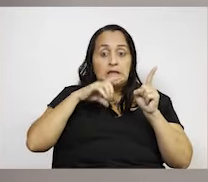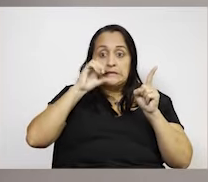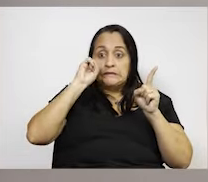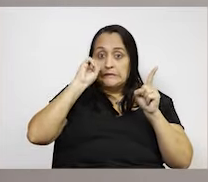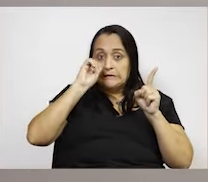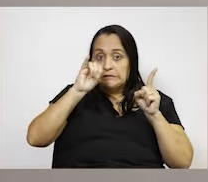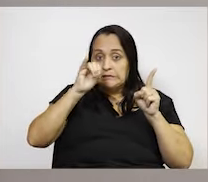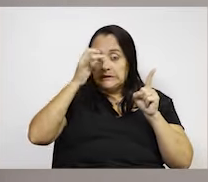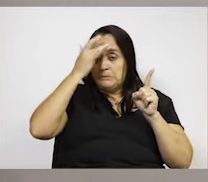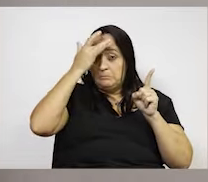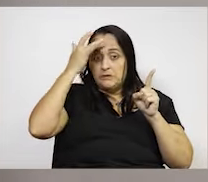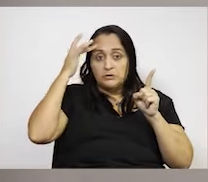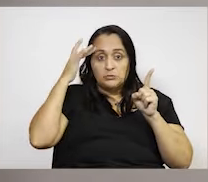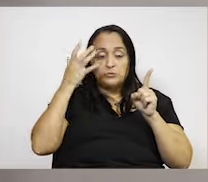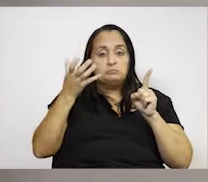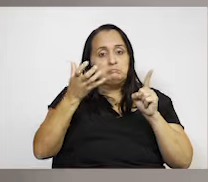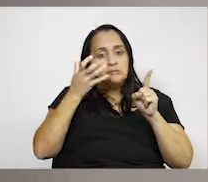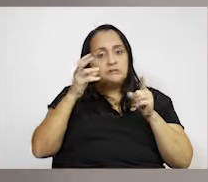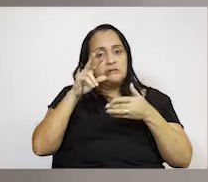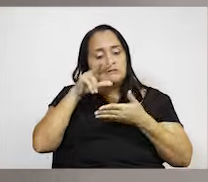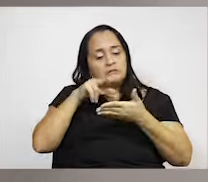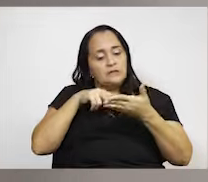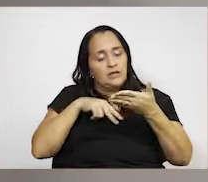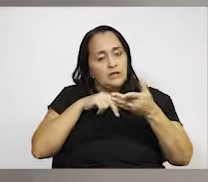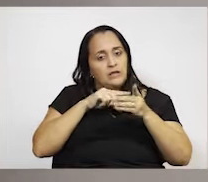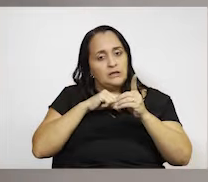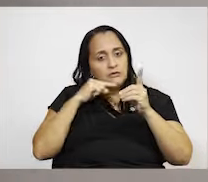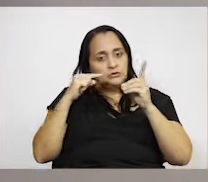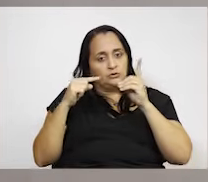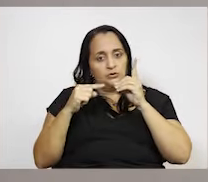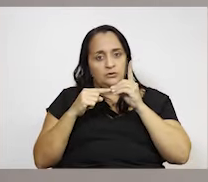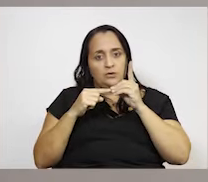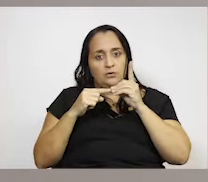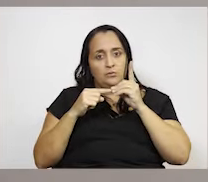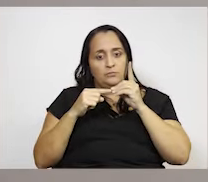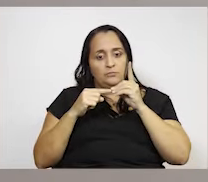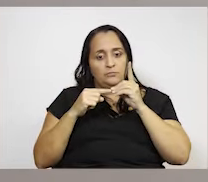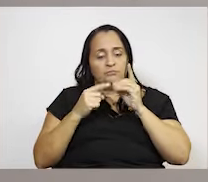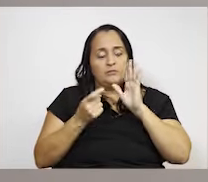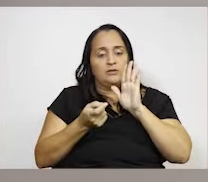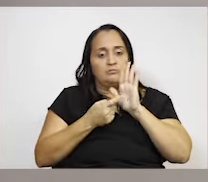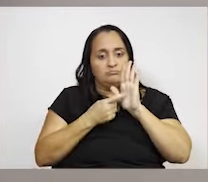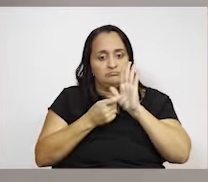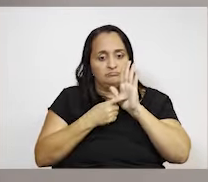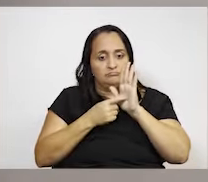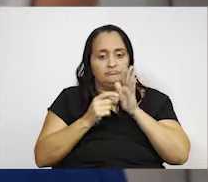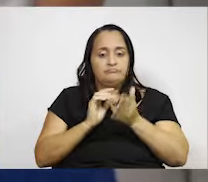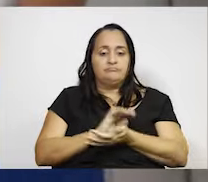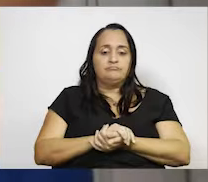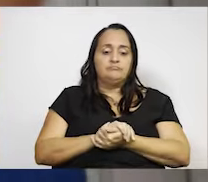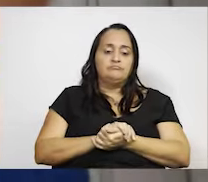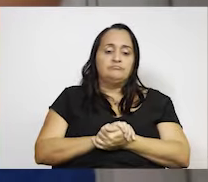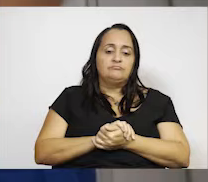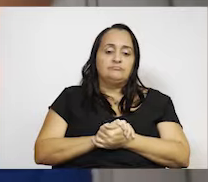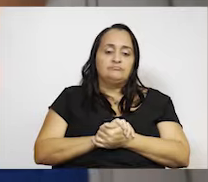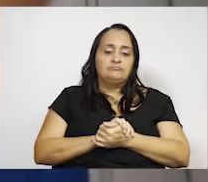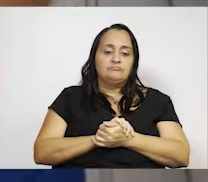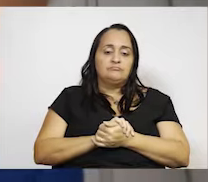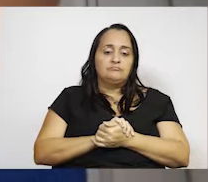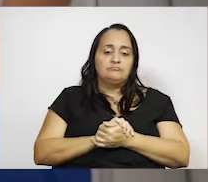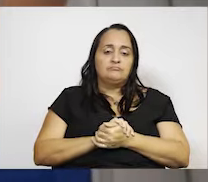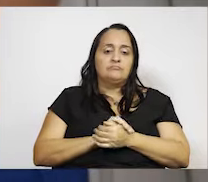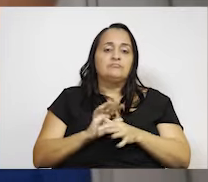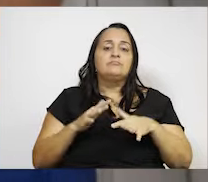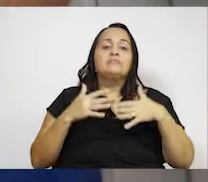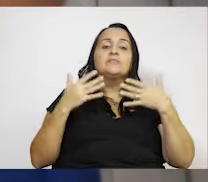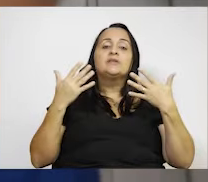para vocês, porque se a pessoa quiser ler o jornal impresso na versão digital, aí clica aqui, tá? Aí eu vou mostrar para